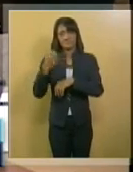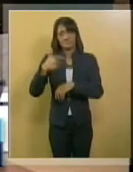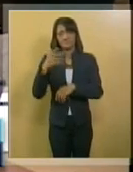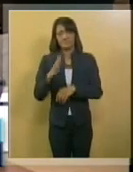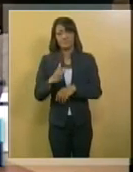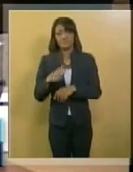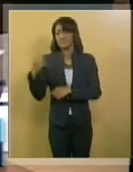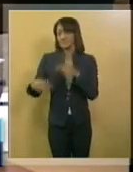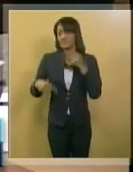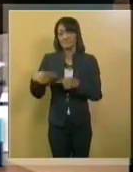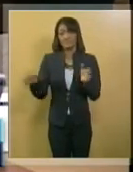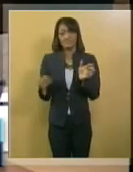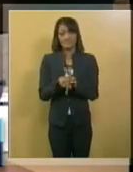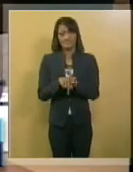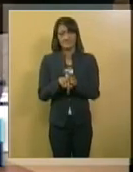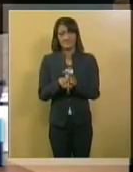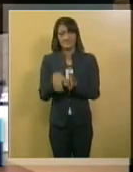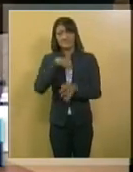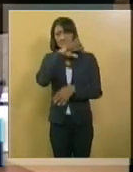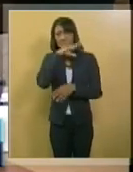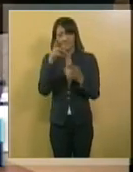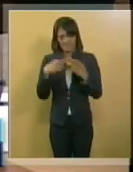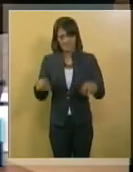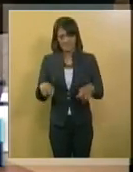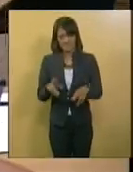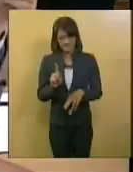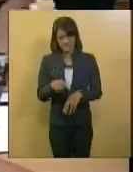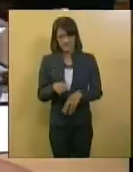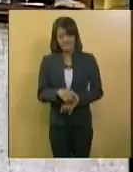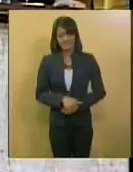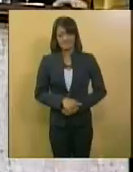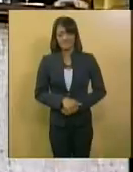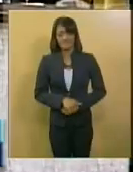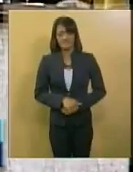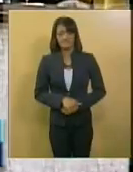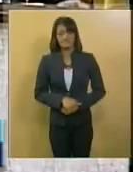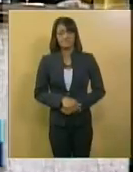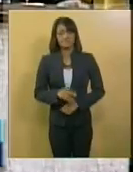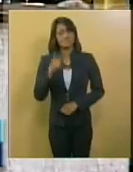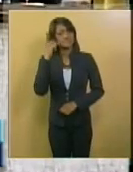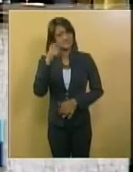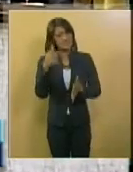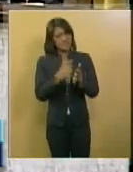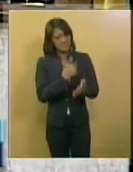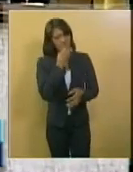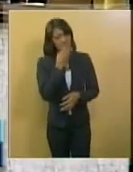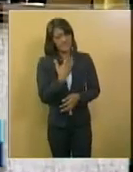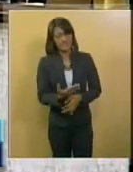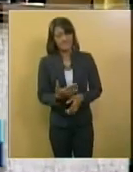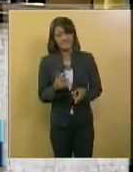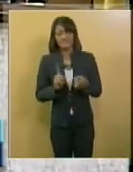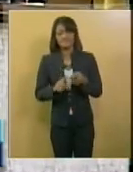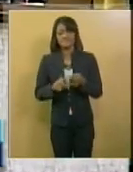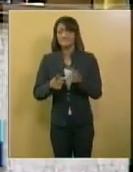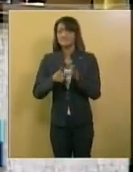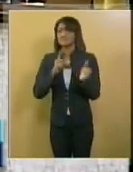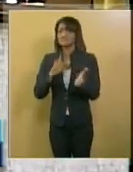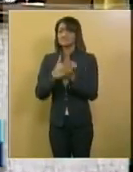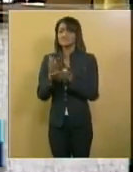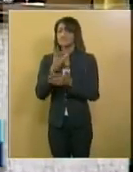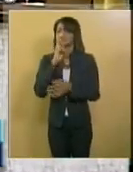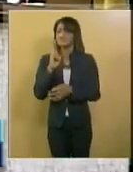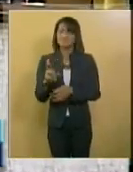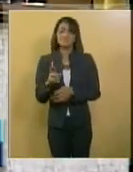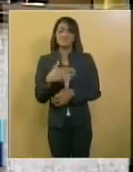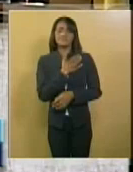públicas para animais ajudariam a resolver isso. Deputado, muito pertinente a sua pergunta. Inclusive, antes de começar a lhe responder,